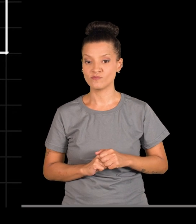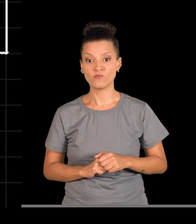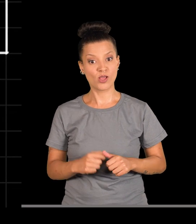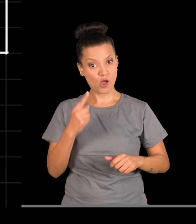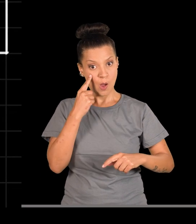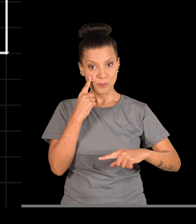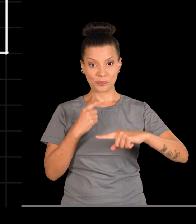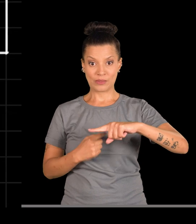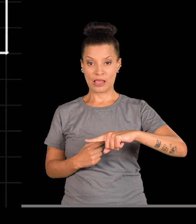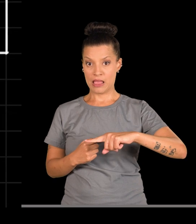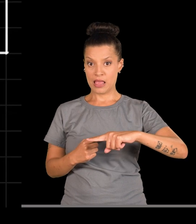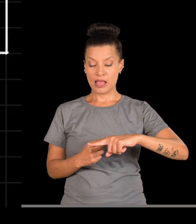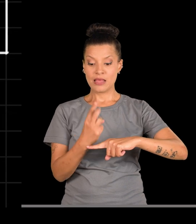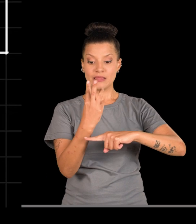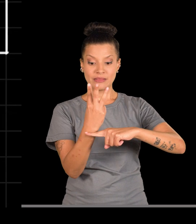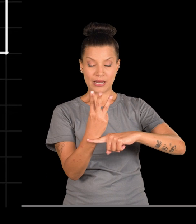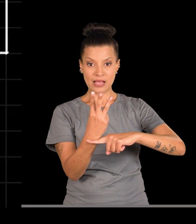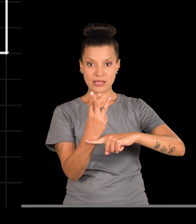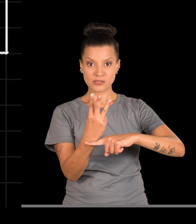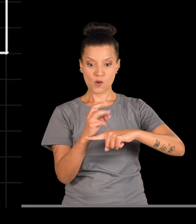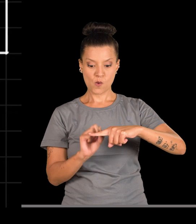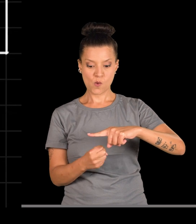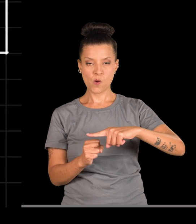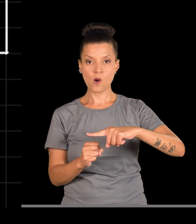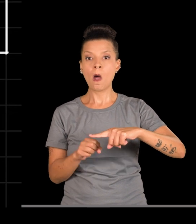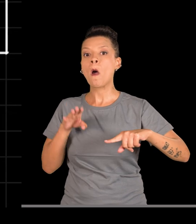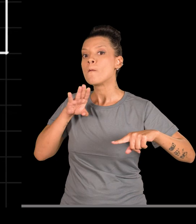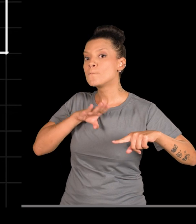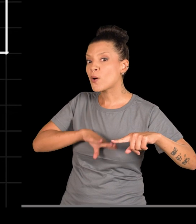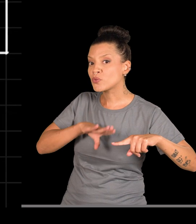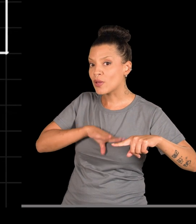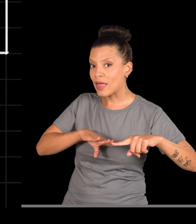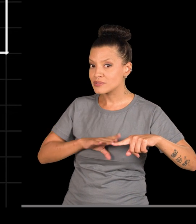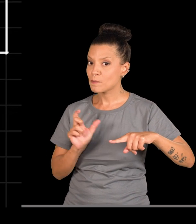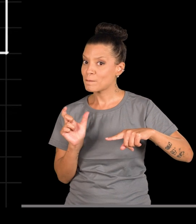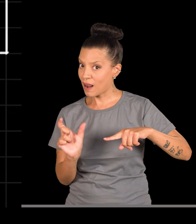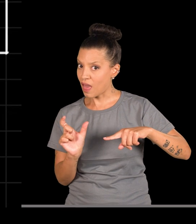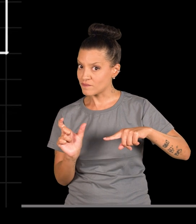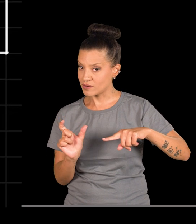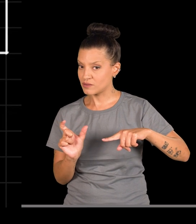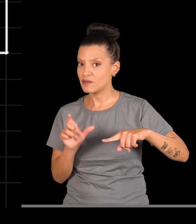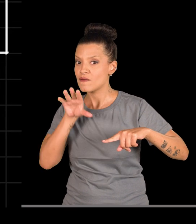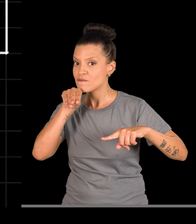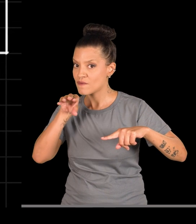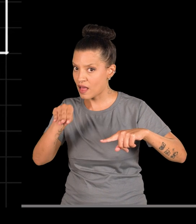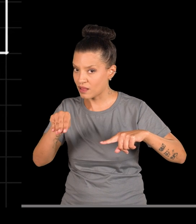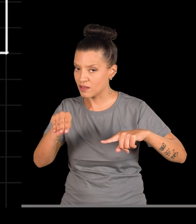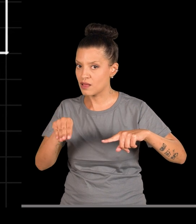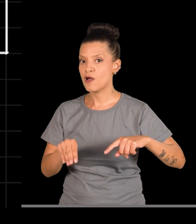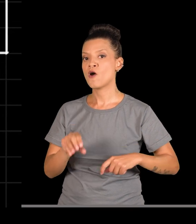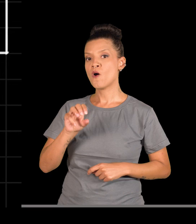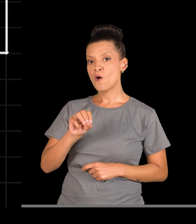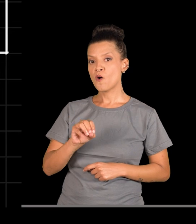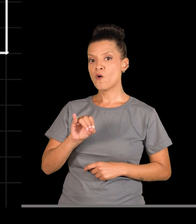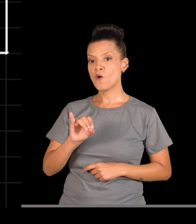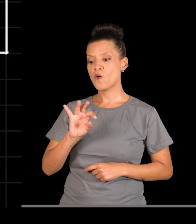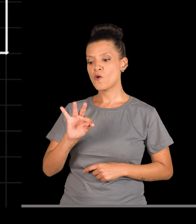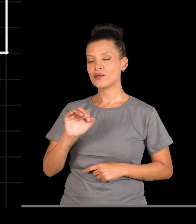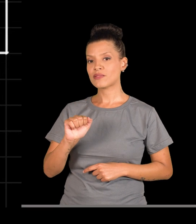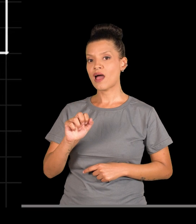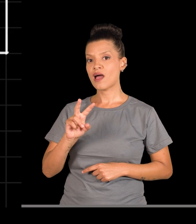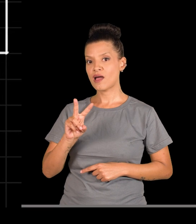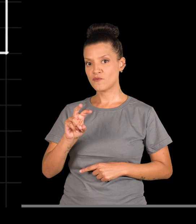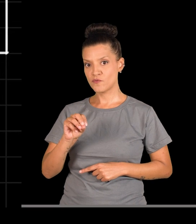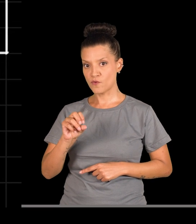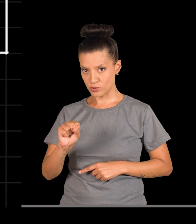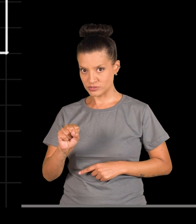leu 3/8. E aí, como você deve saber já, está aqui no curso de matemática básica, né, a leitura das frações, sempre que eu tenho uma fração